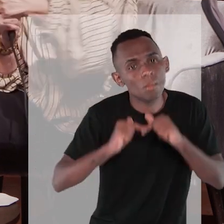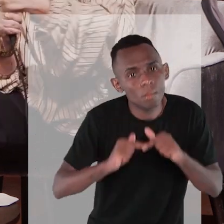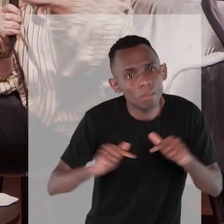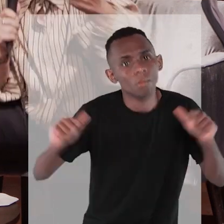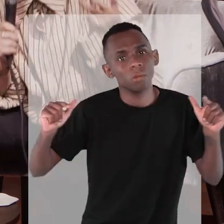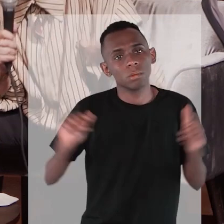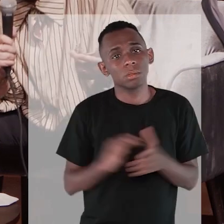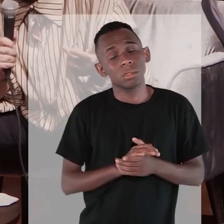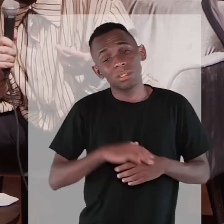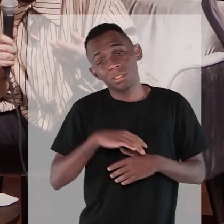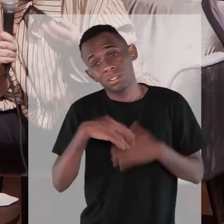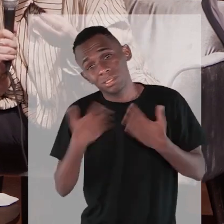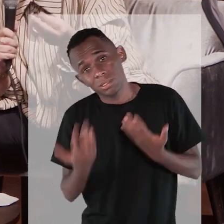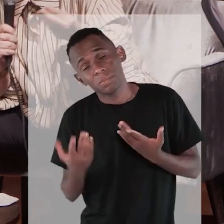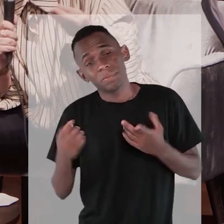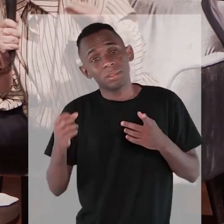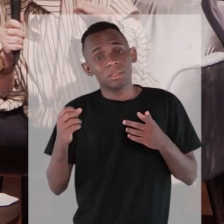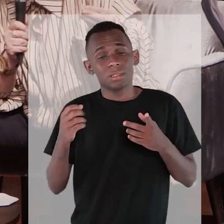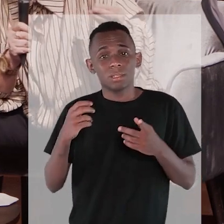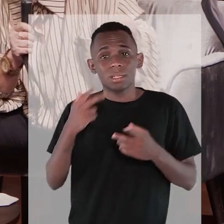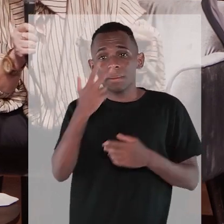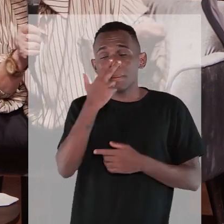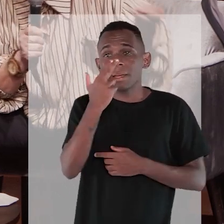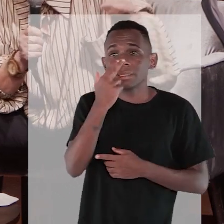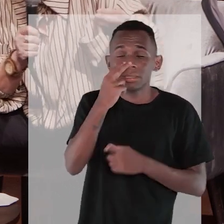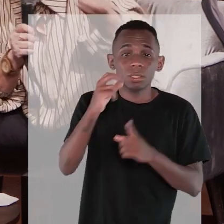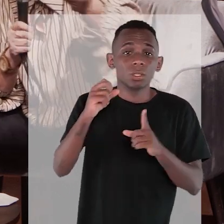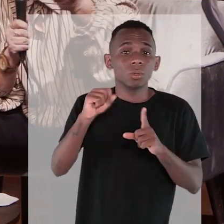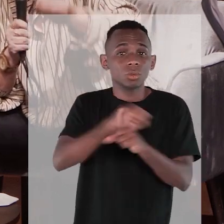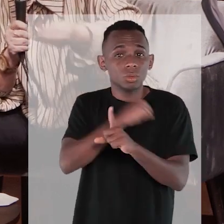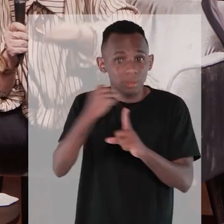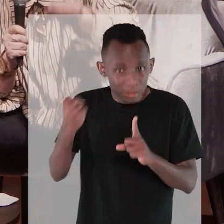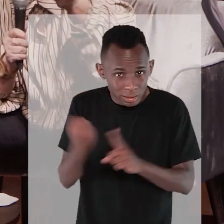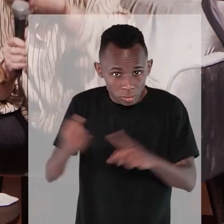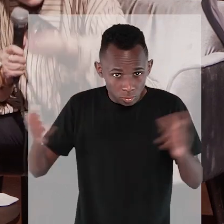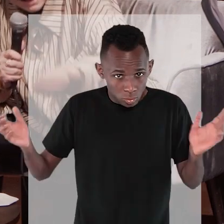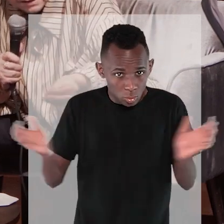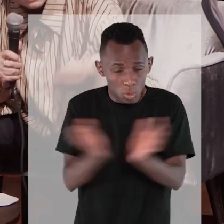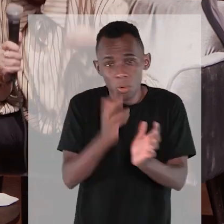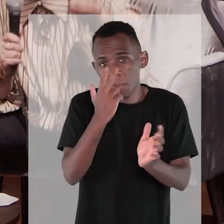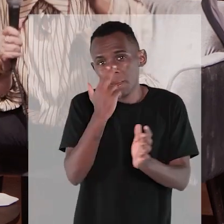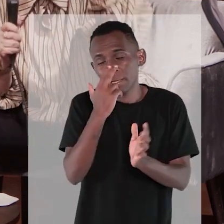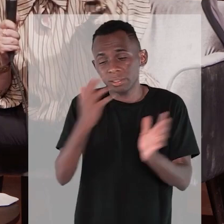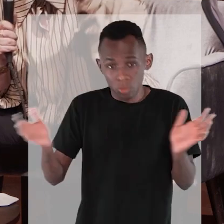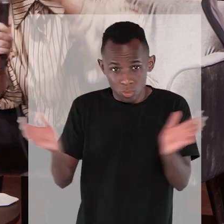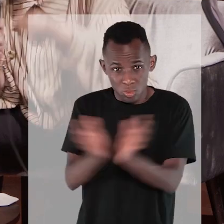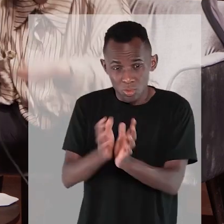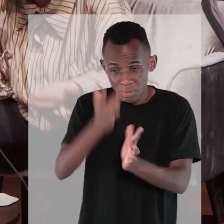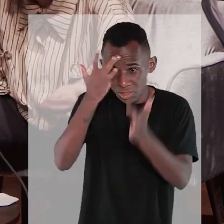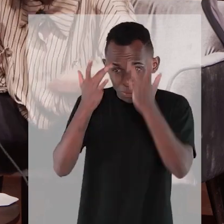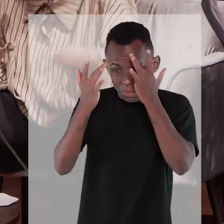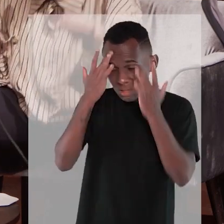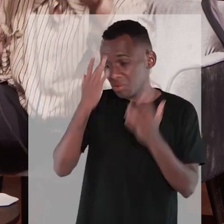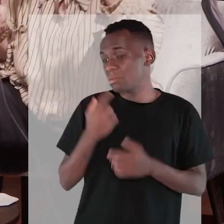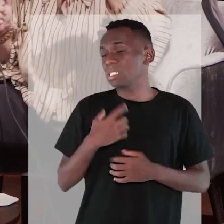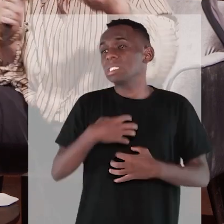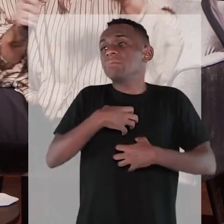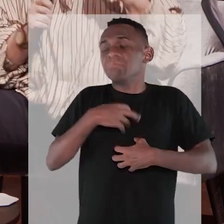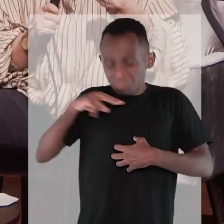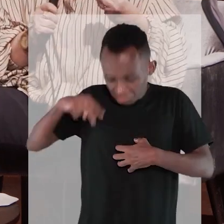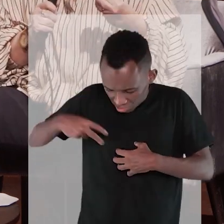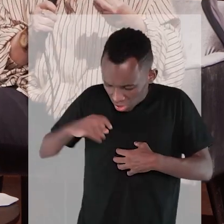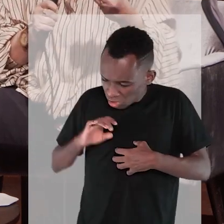ao invés de uma comunidade, é como se nós fôssemos um agrupamento de pessoas vorazes, egoístas